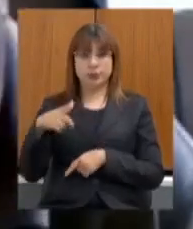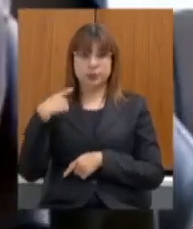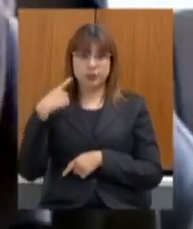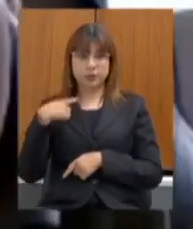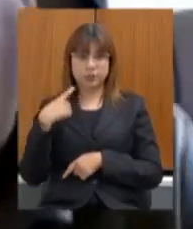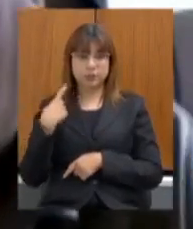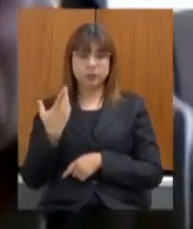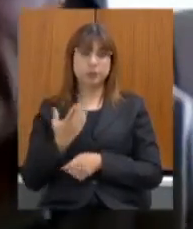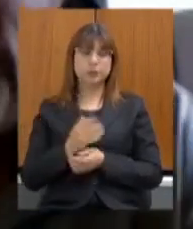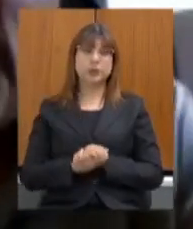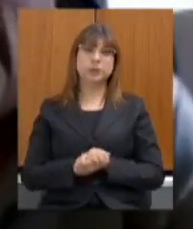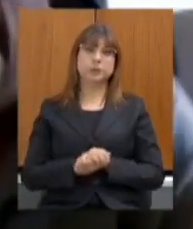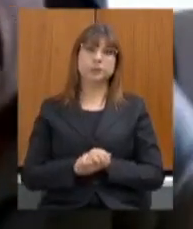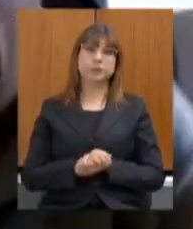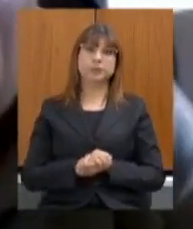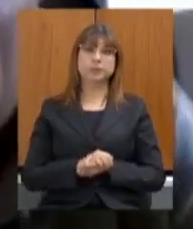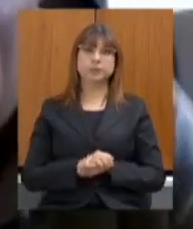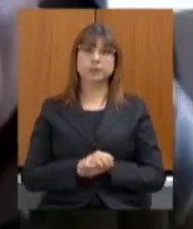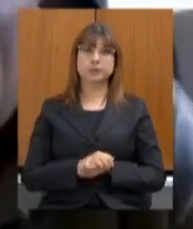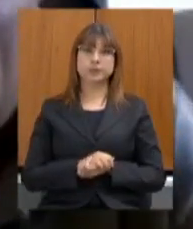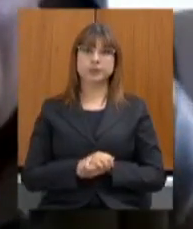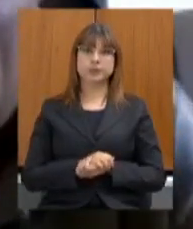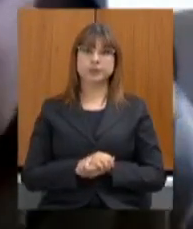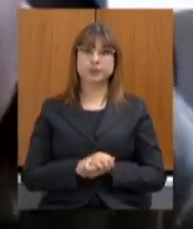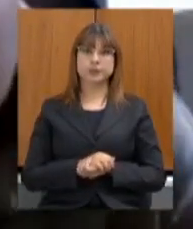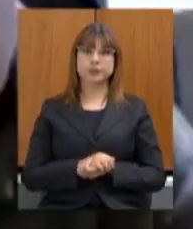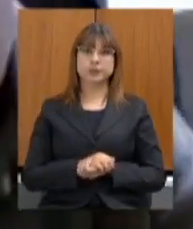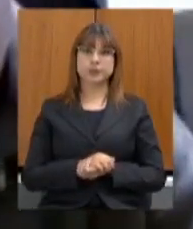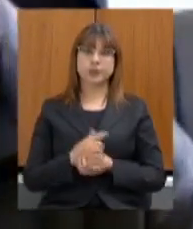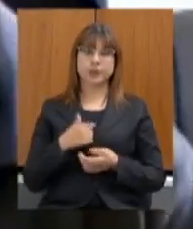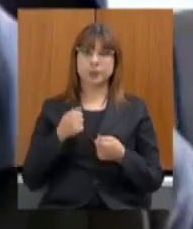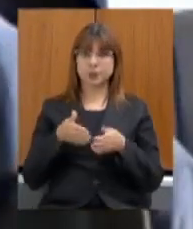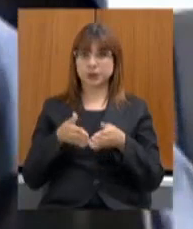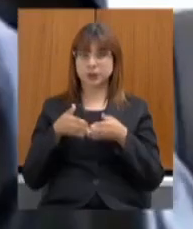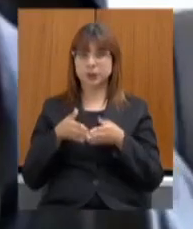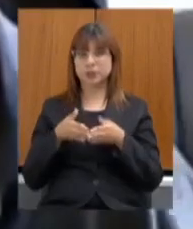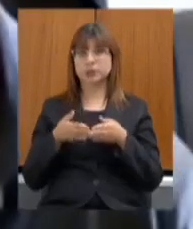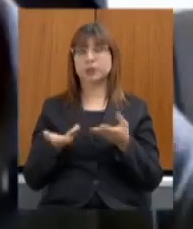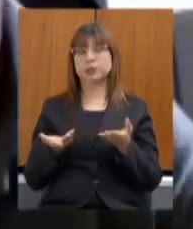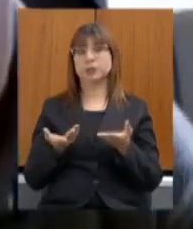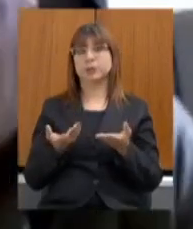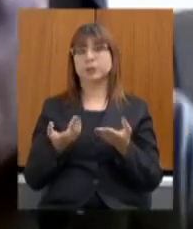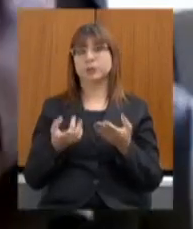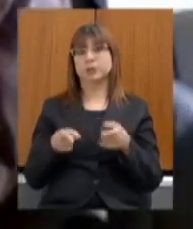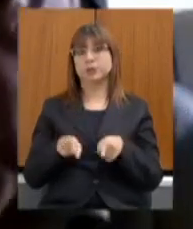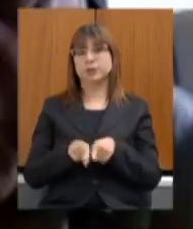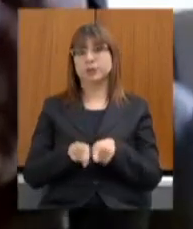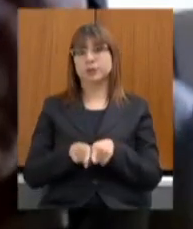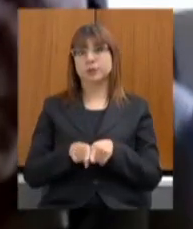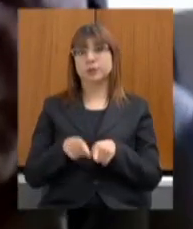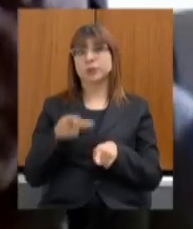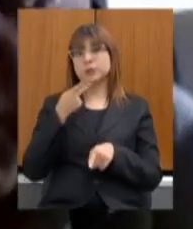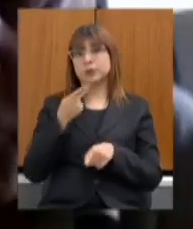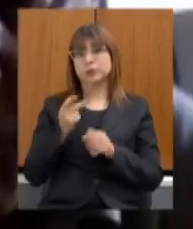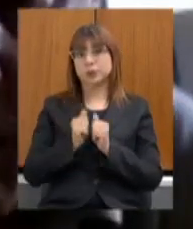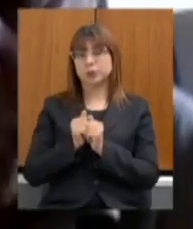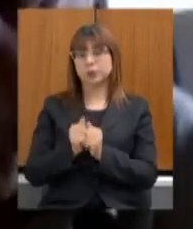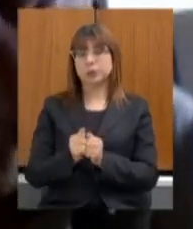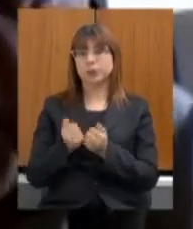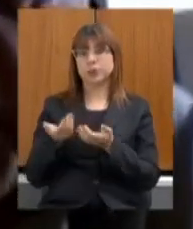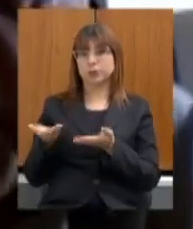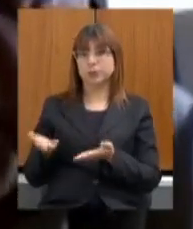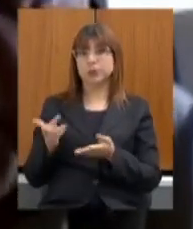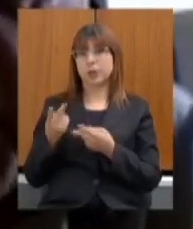deputados, deputados, eu não poderia deixar pedir licença para me somar à deputada